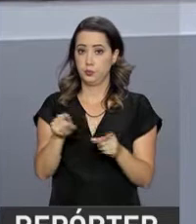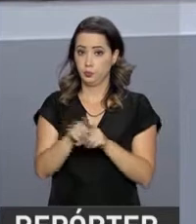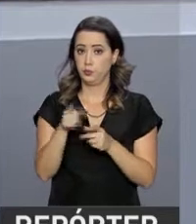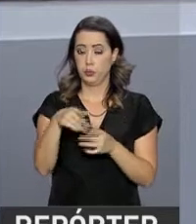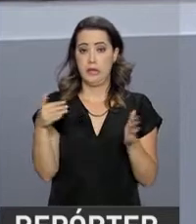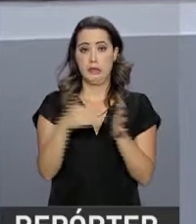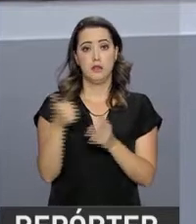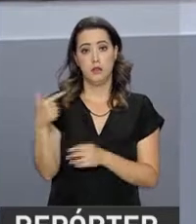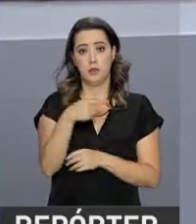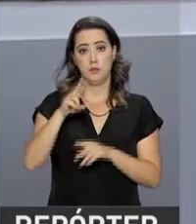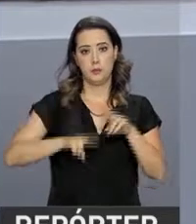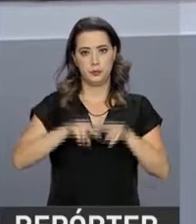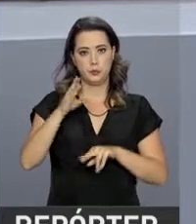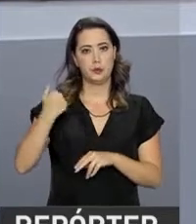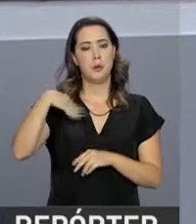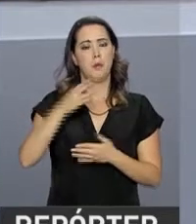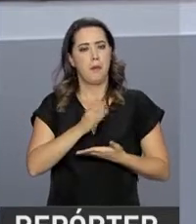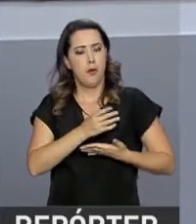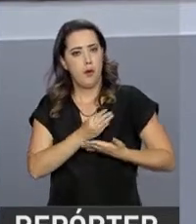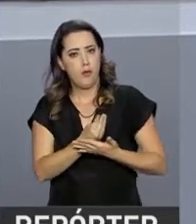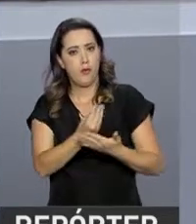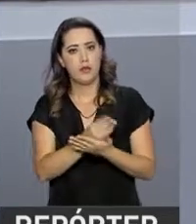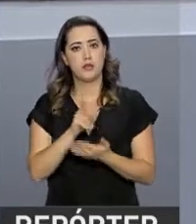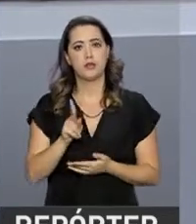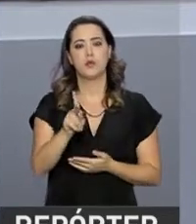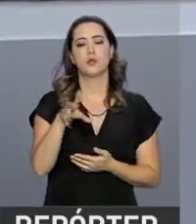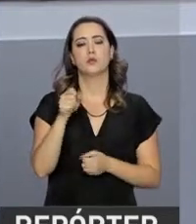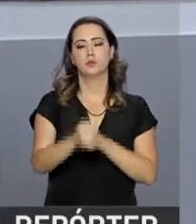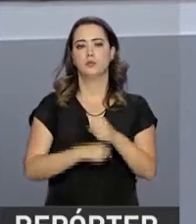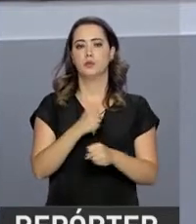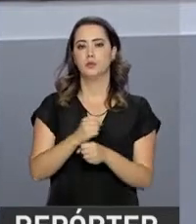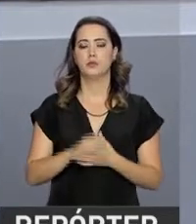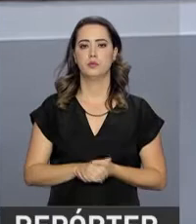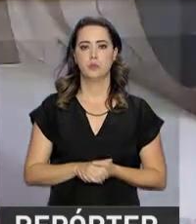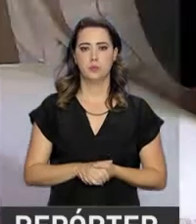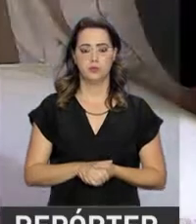até 17 de junho, mas a doação de leite materno pode ser feita durante todo o ano.